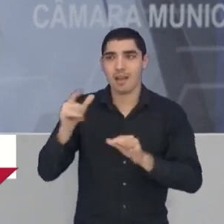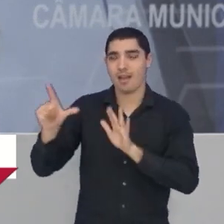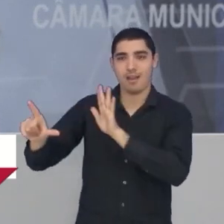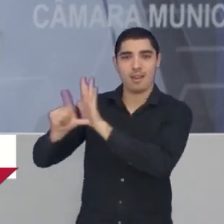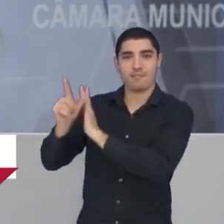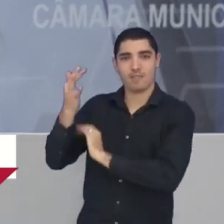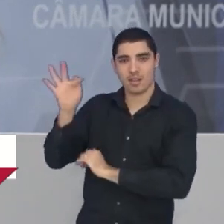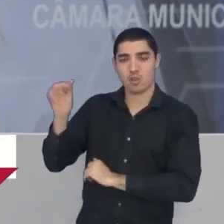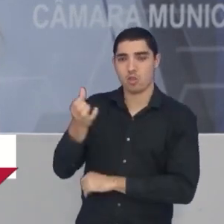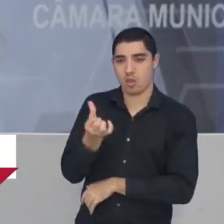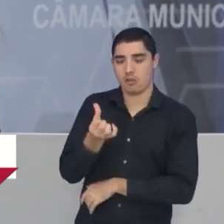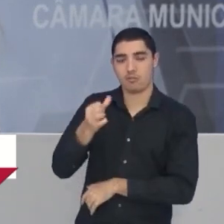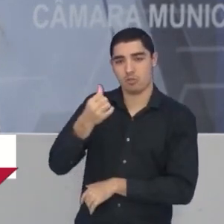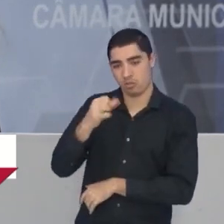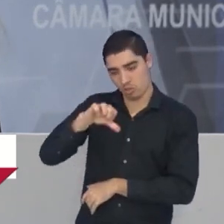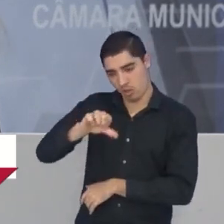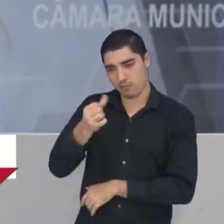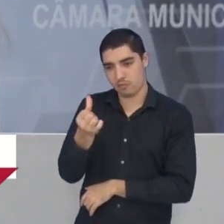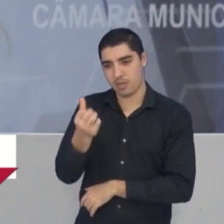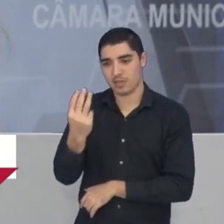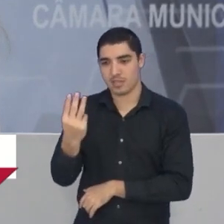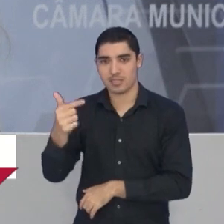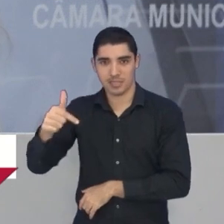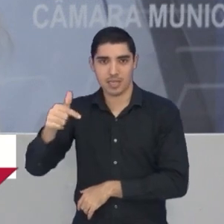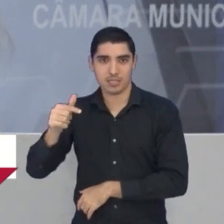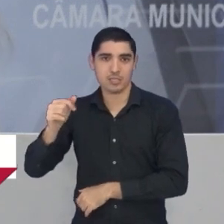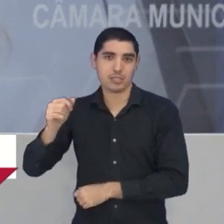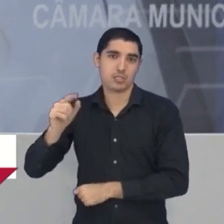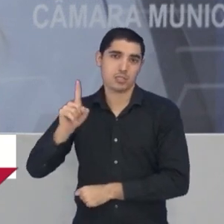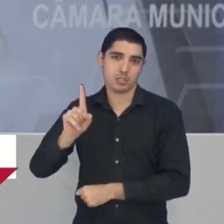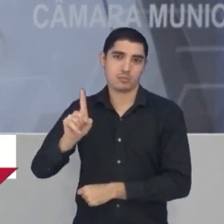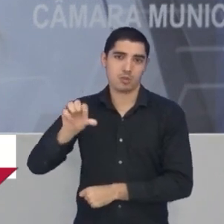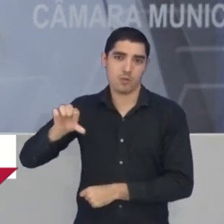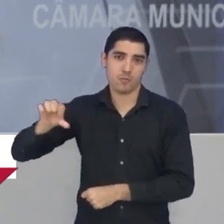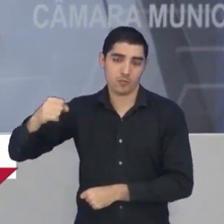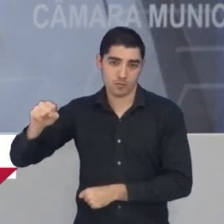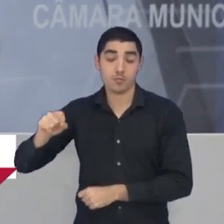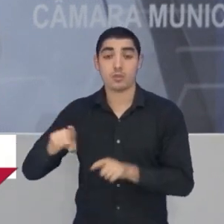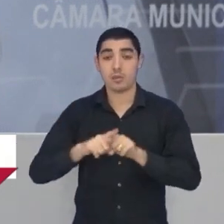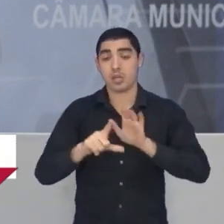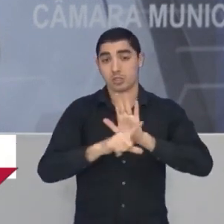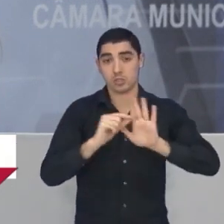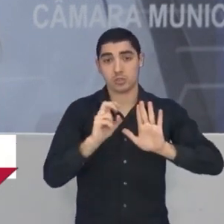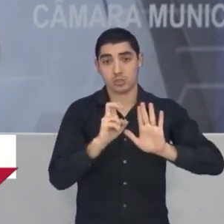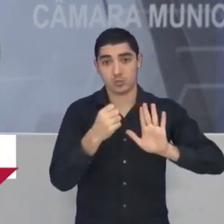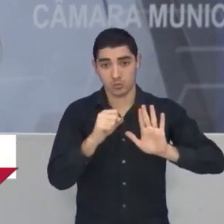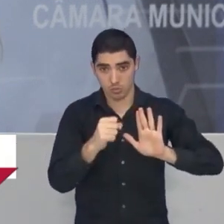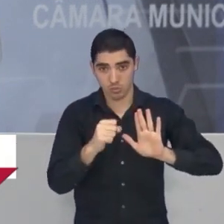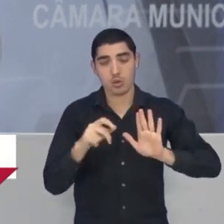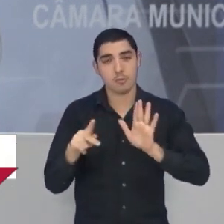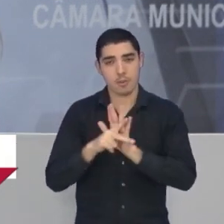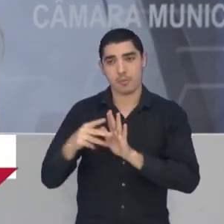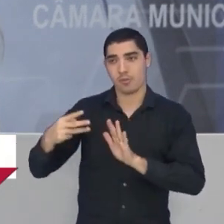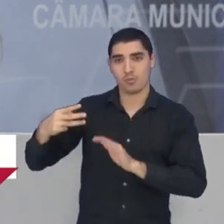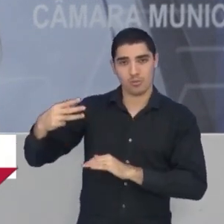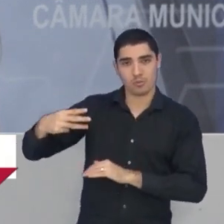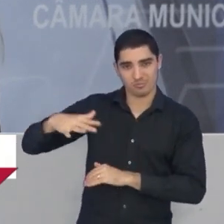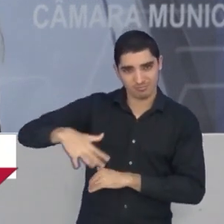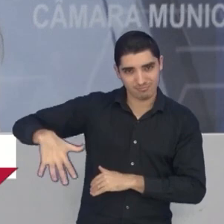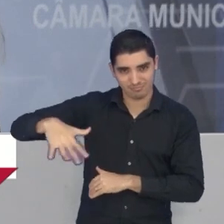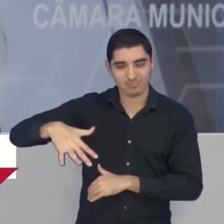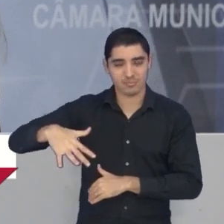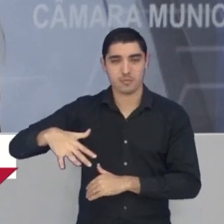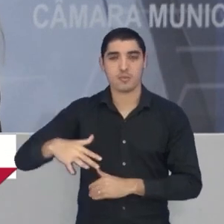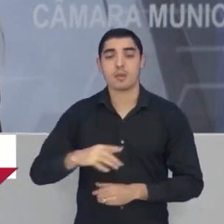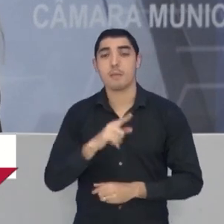9637 de 98 seja por força do artigo 58 do marco regulatório do terceiro setor que também